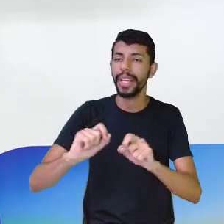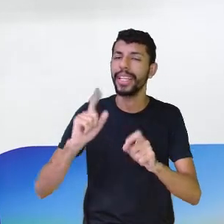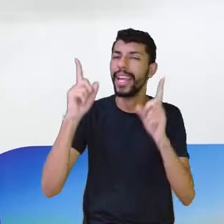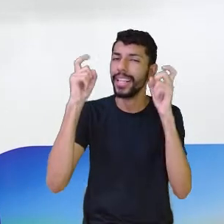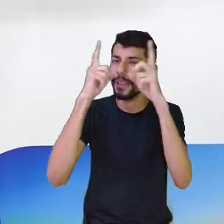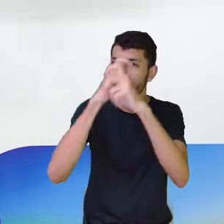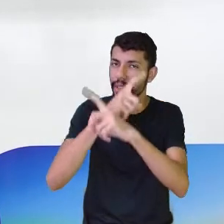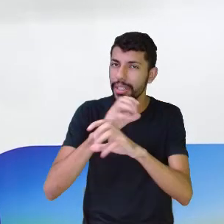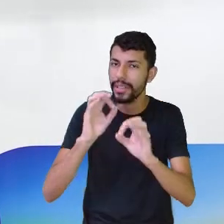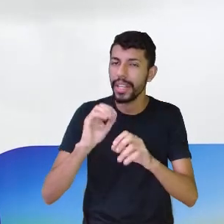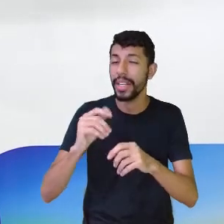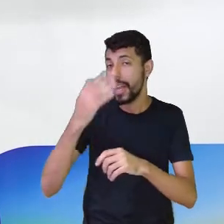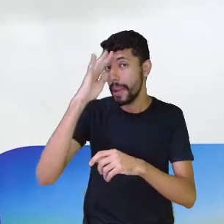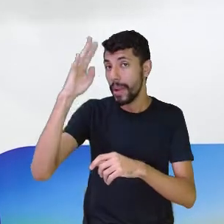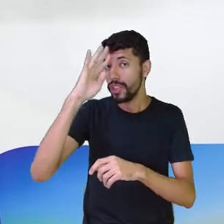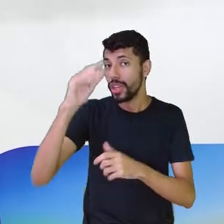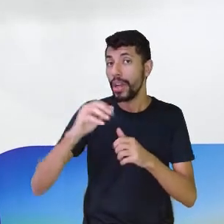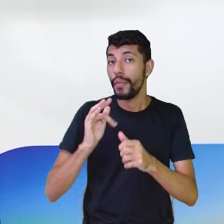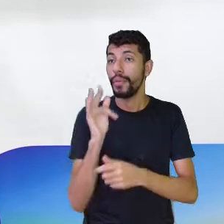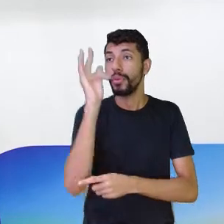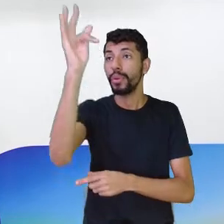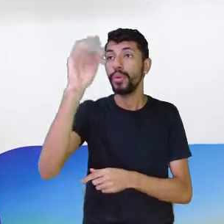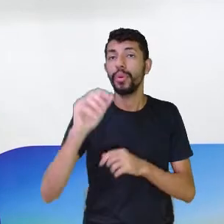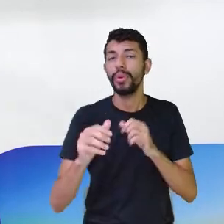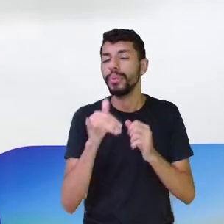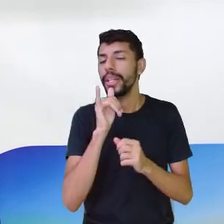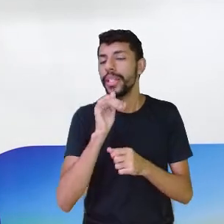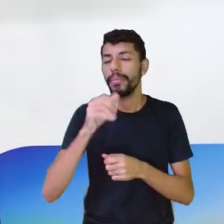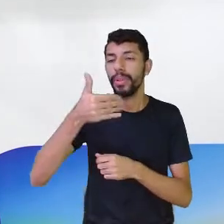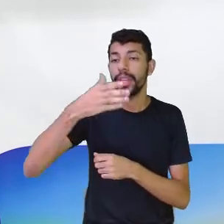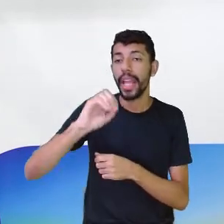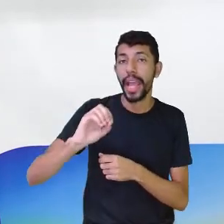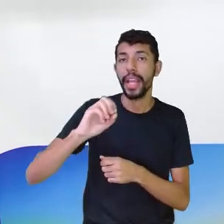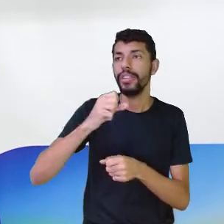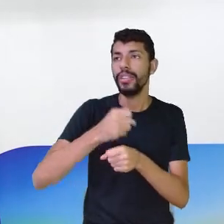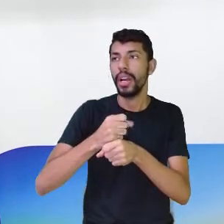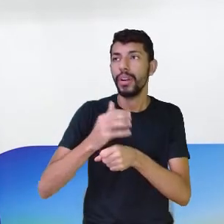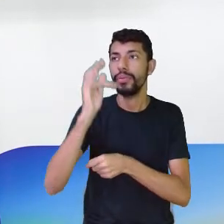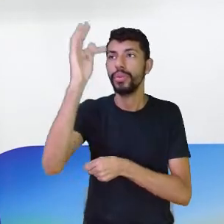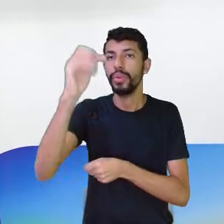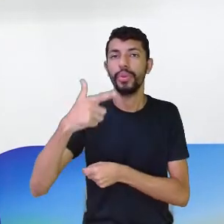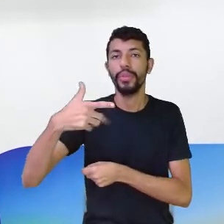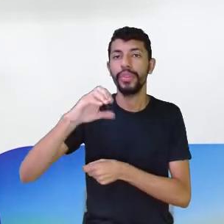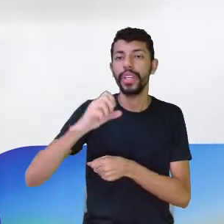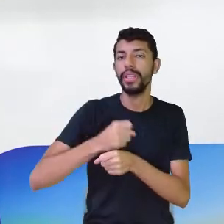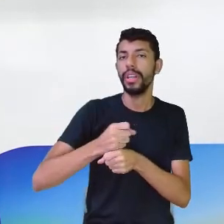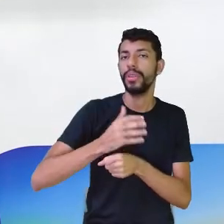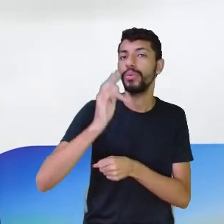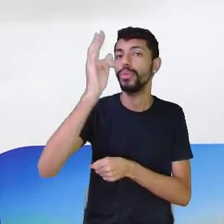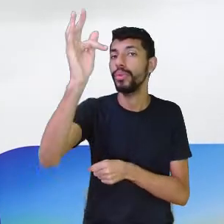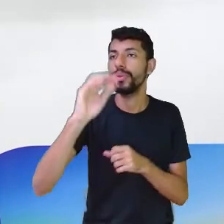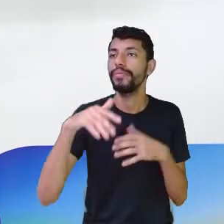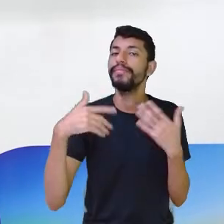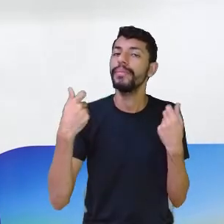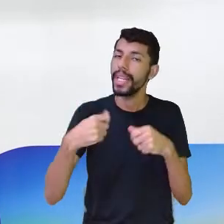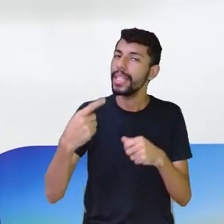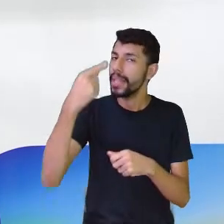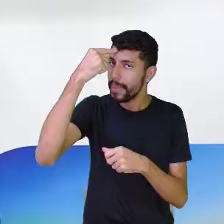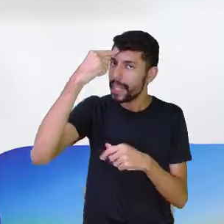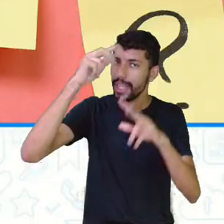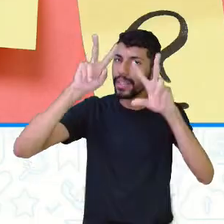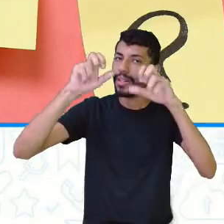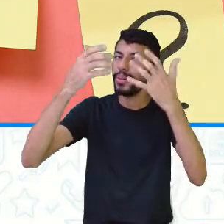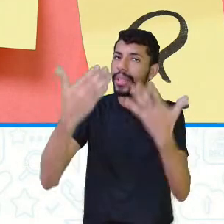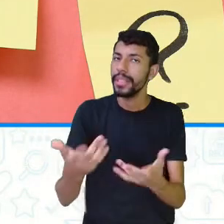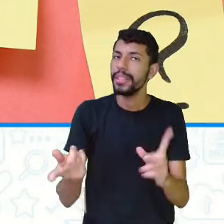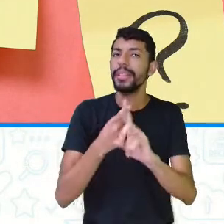difíceis. Imagina daqui a 10, 20, 30, 50 anos. Então a gente precisa pensar a longo prazo também. O que